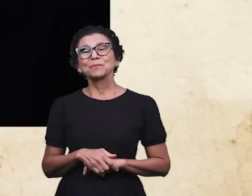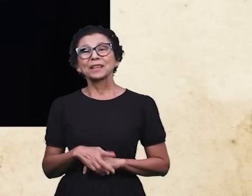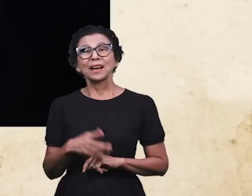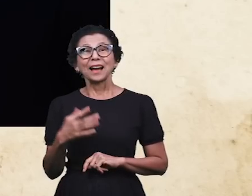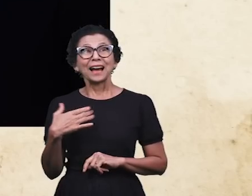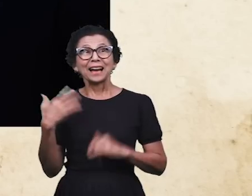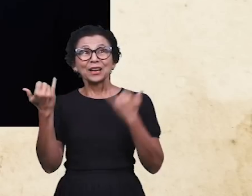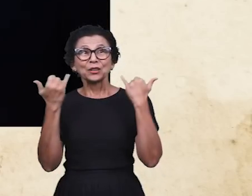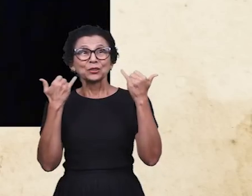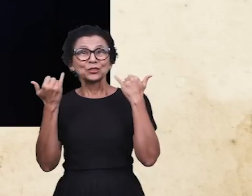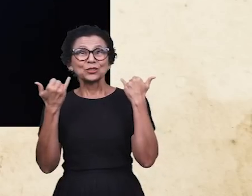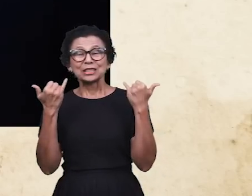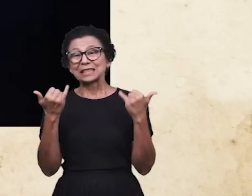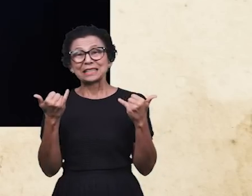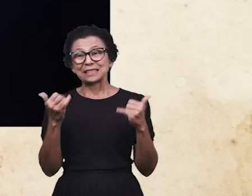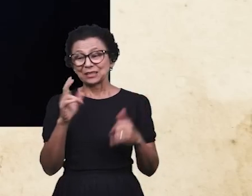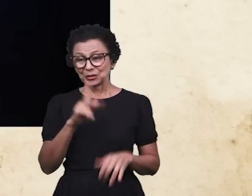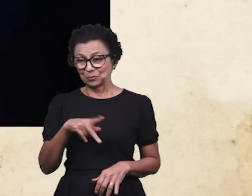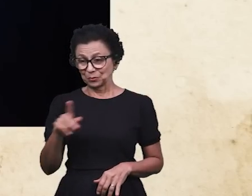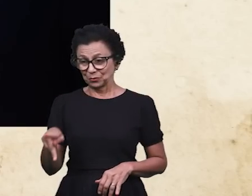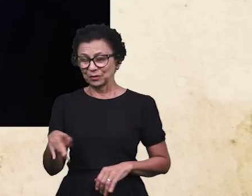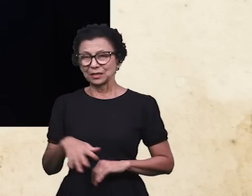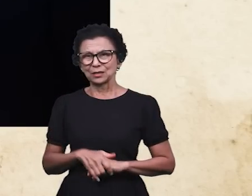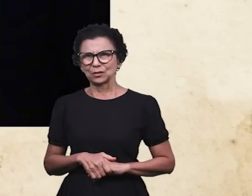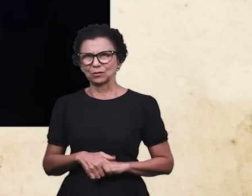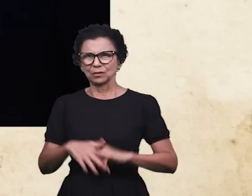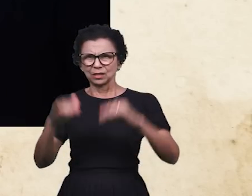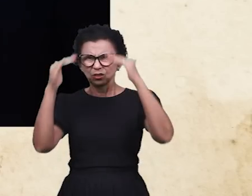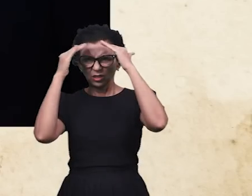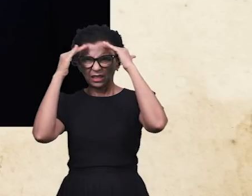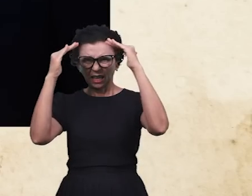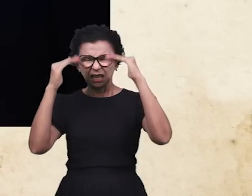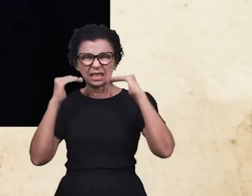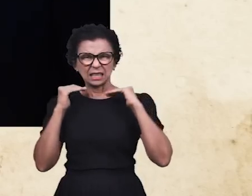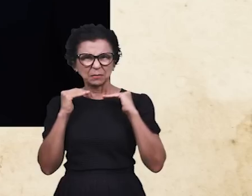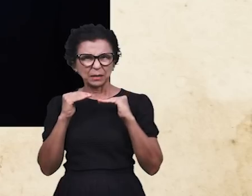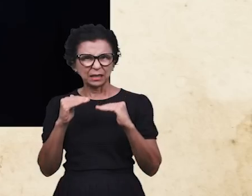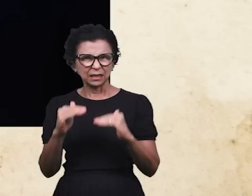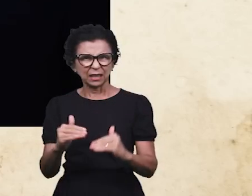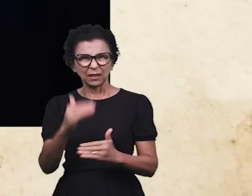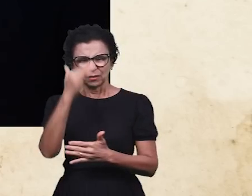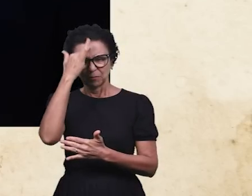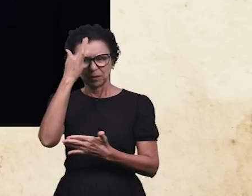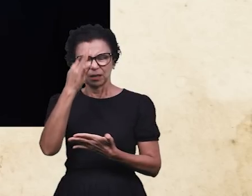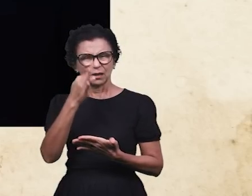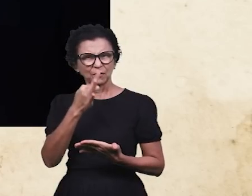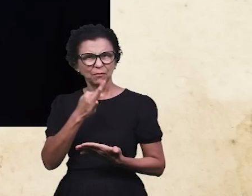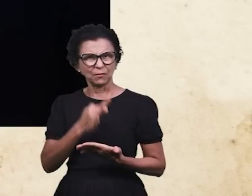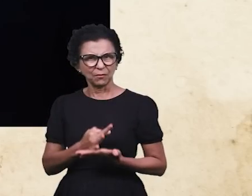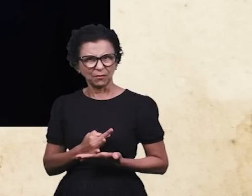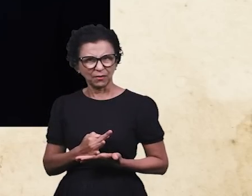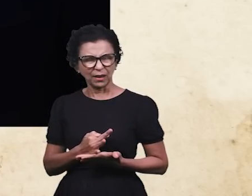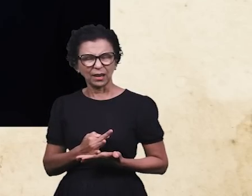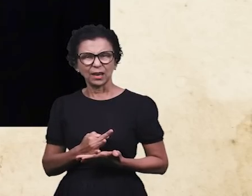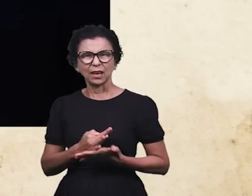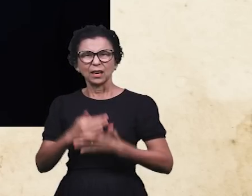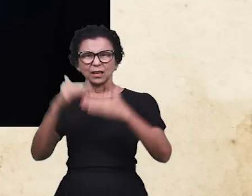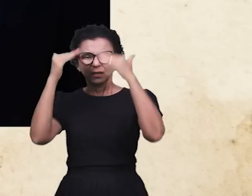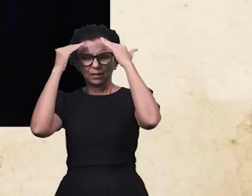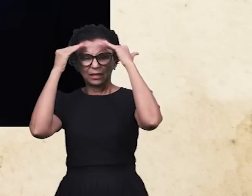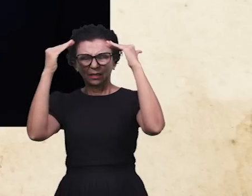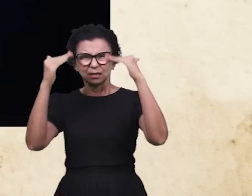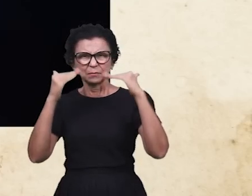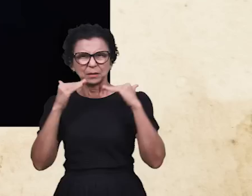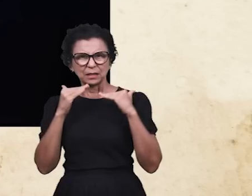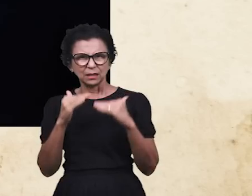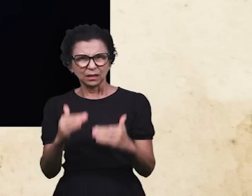no grupo da turma que aquele professor que desrespeitava todos os meus princípios, desrespeitava o